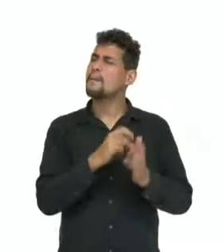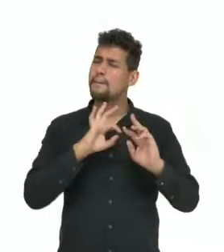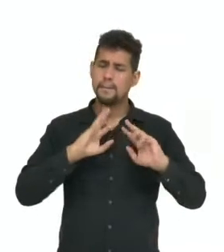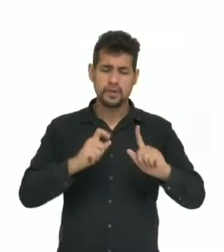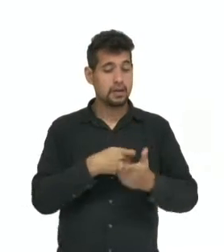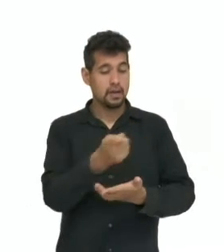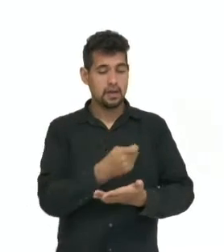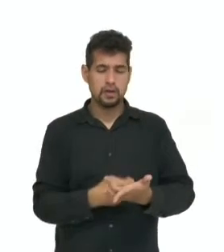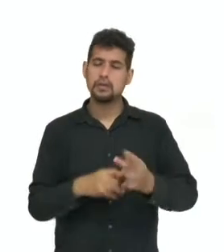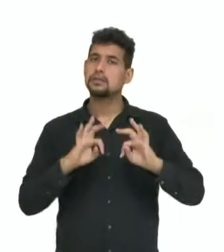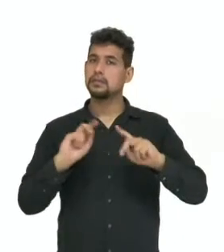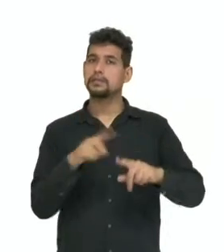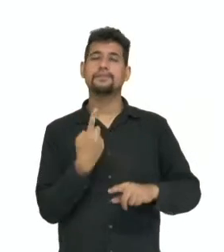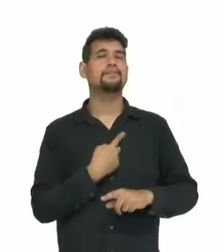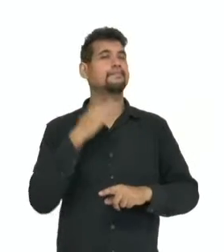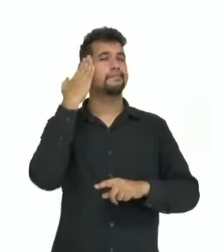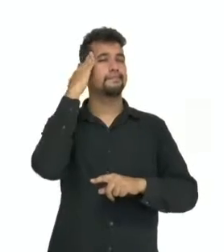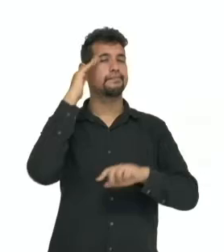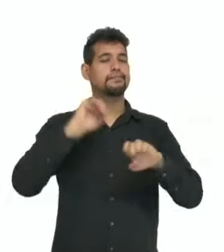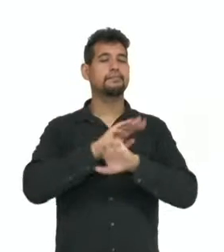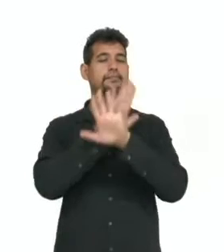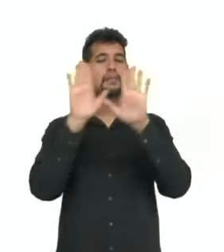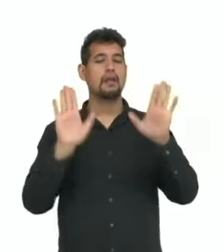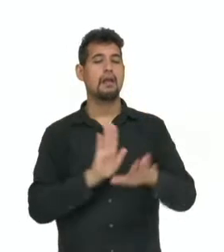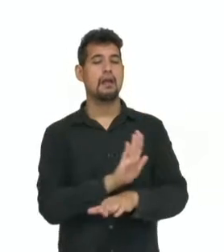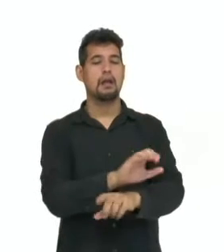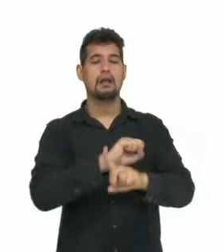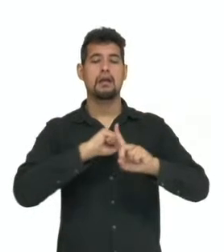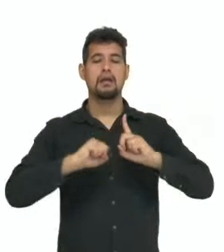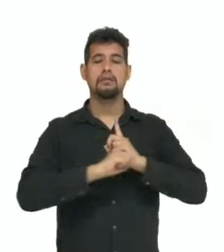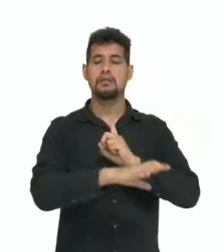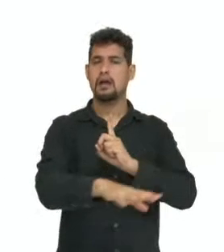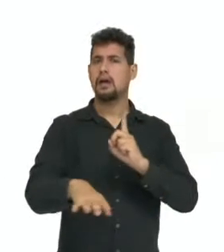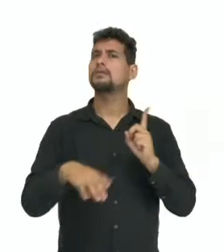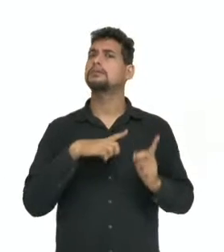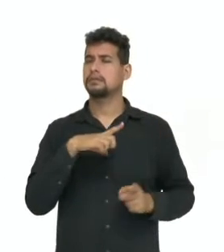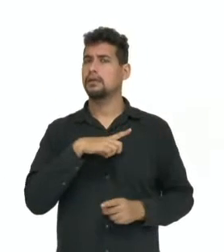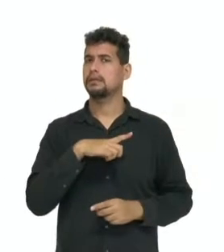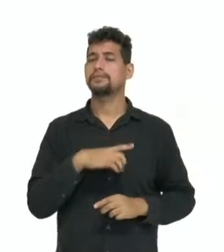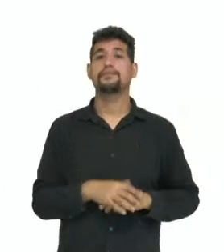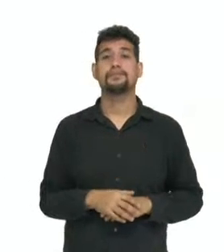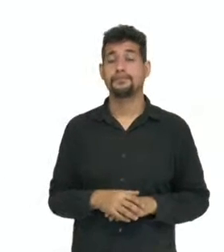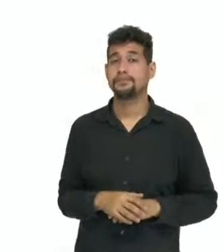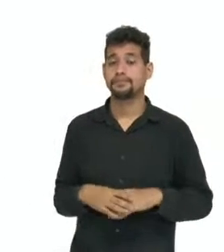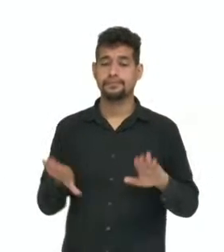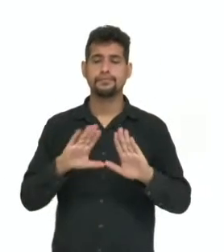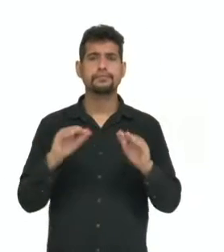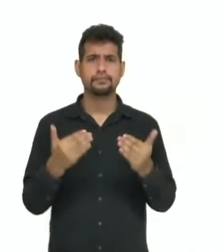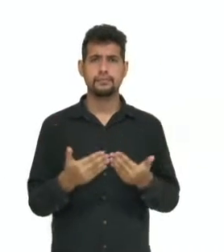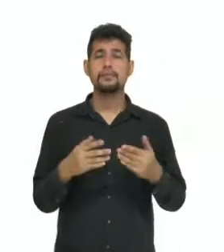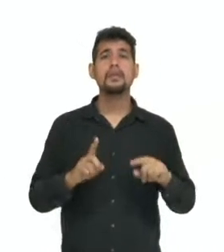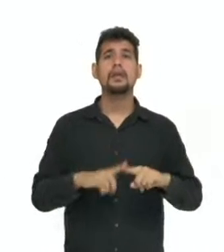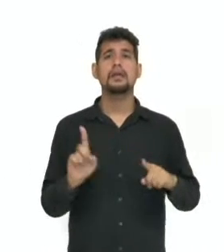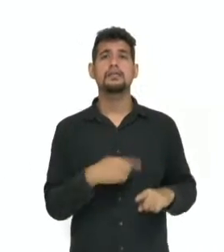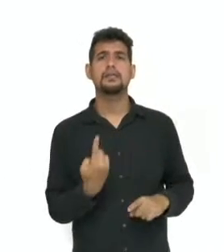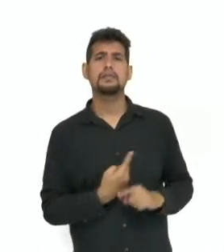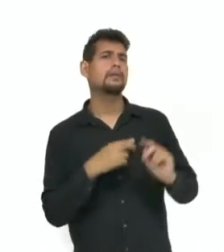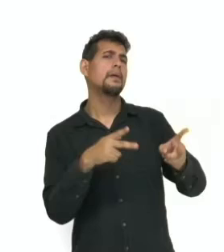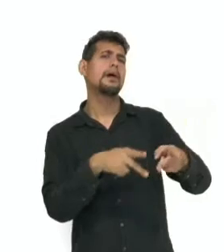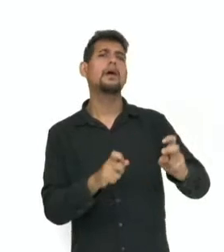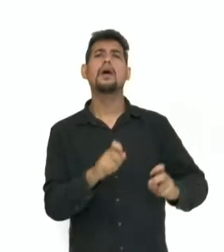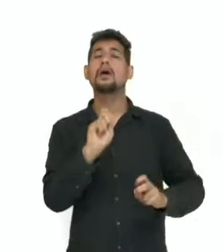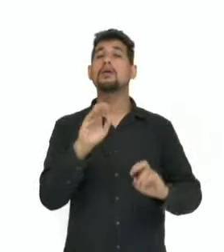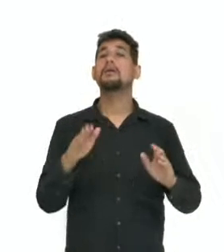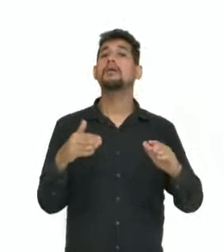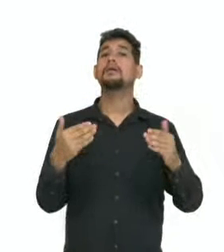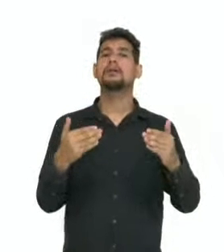aula, onde nós vamos compreender as contribuições da sociedade civil nessa resistência ao regime militar. E vamos identificar o